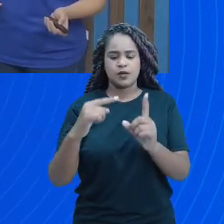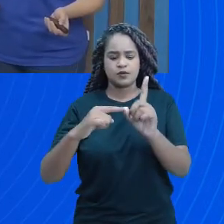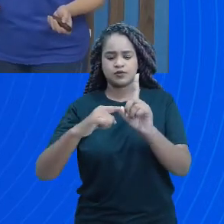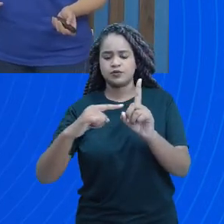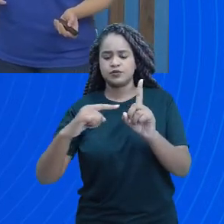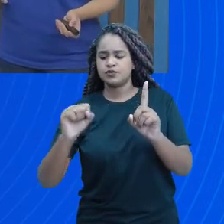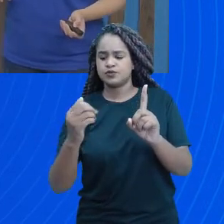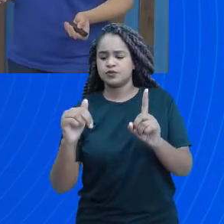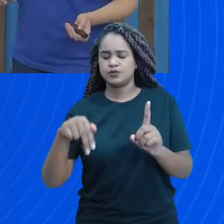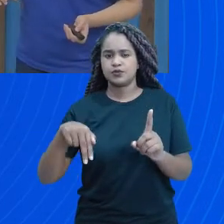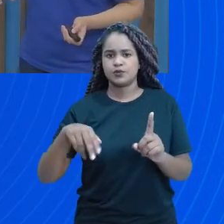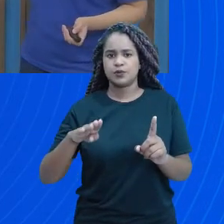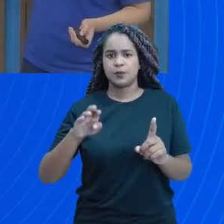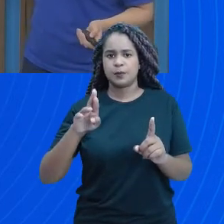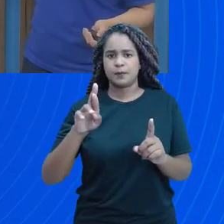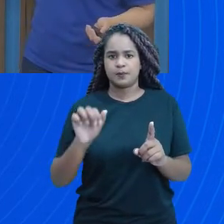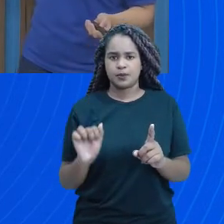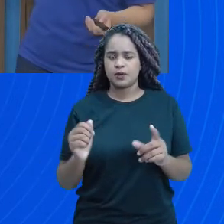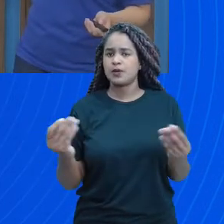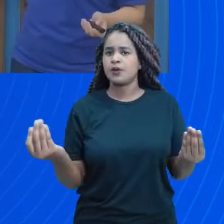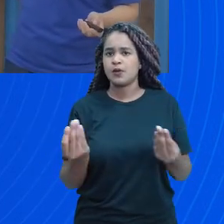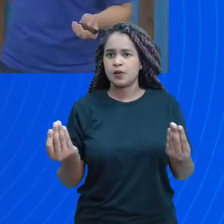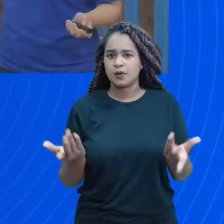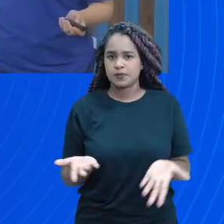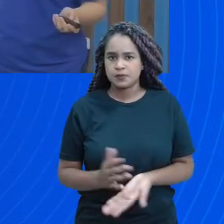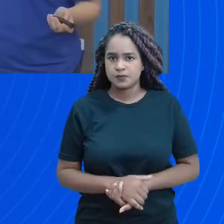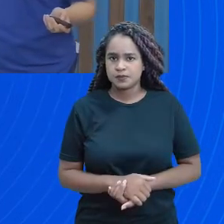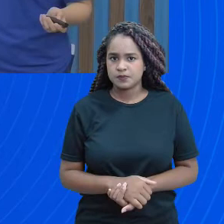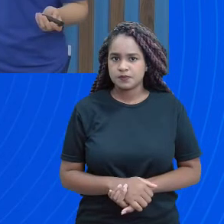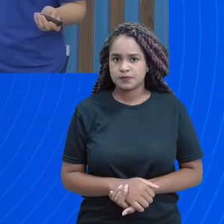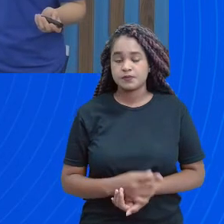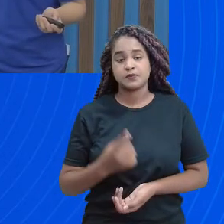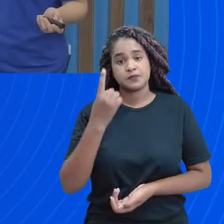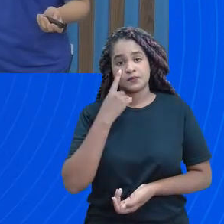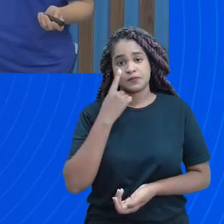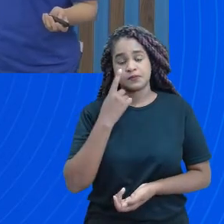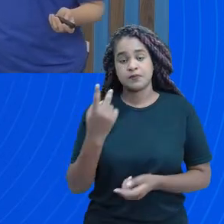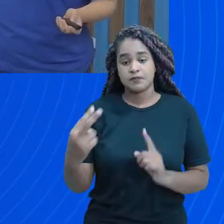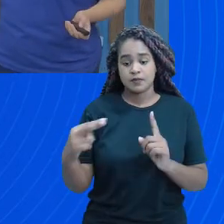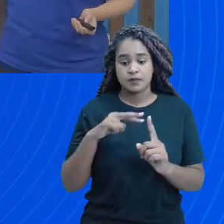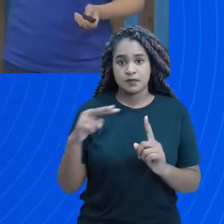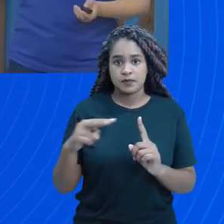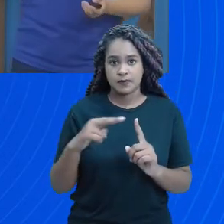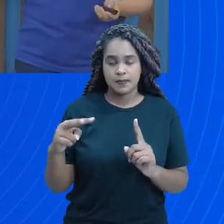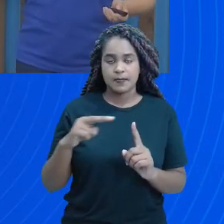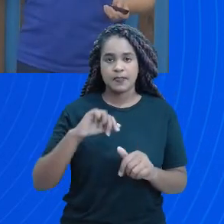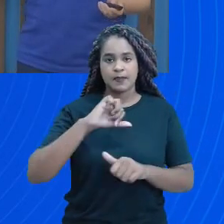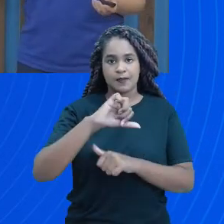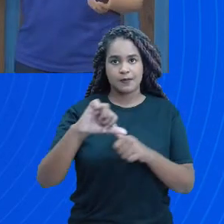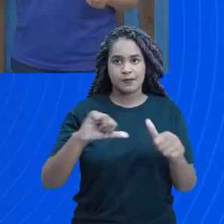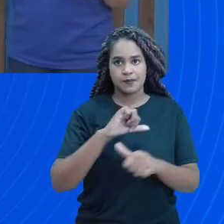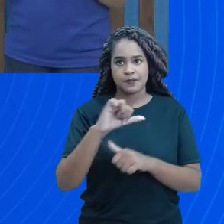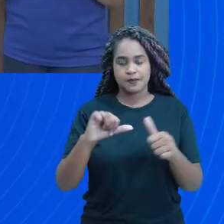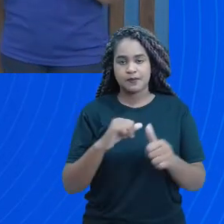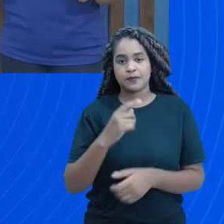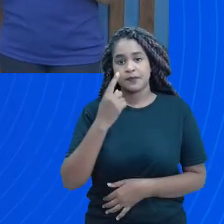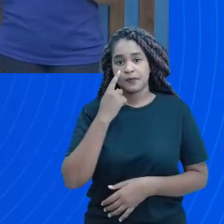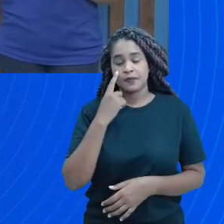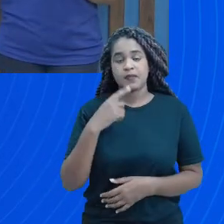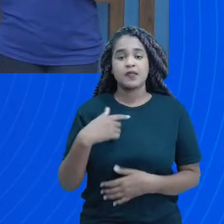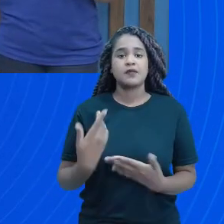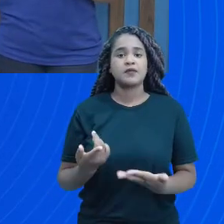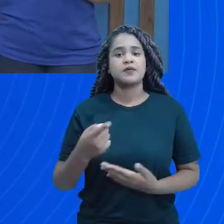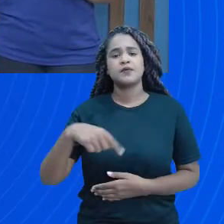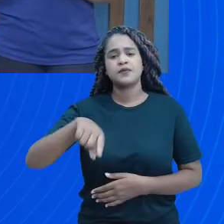né? Eu acho que a partir de agora ele já começa mudando a perspectiva da vassoura. E a gente tem aí a abertura das cerdas, então dá para